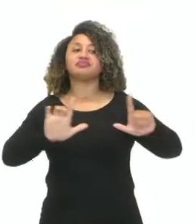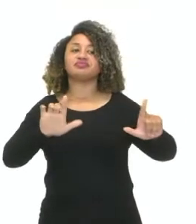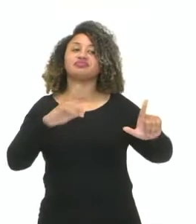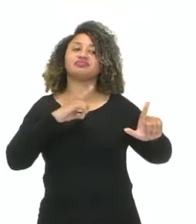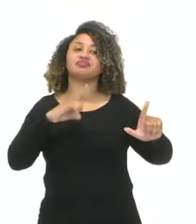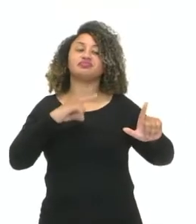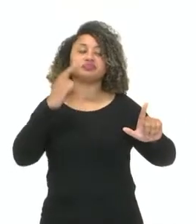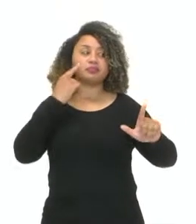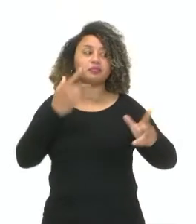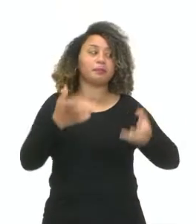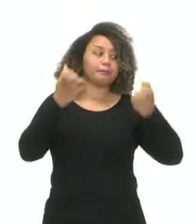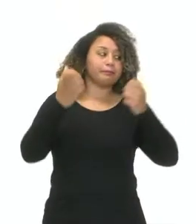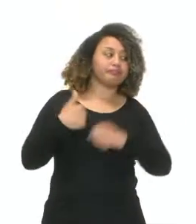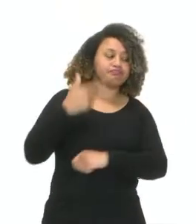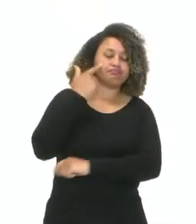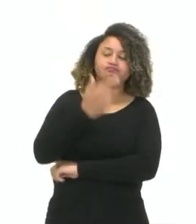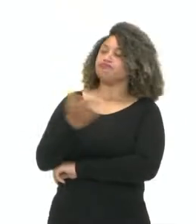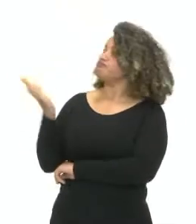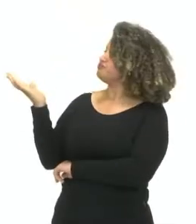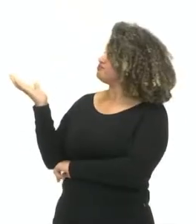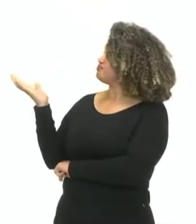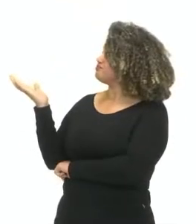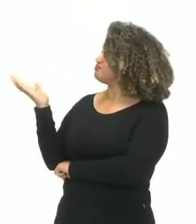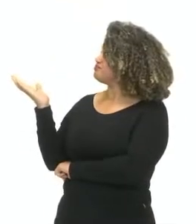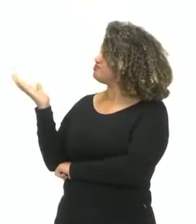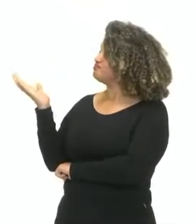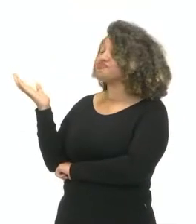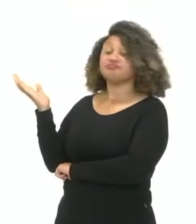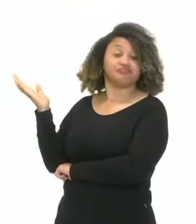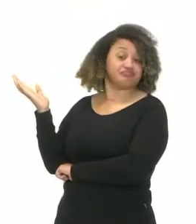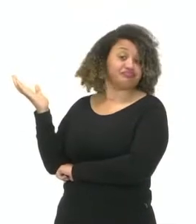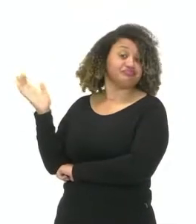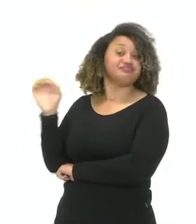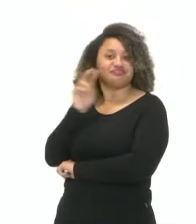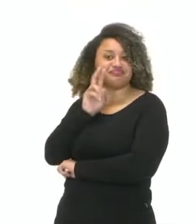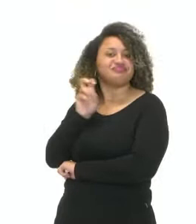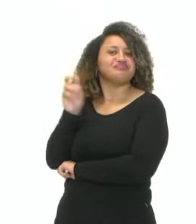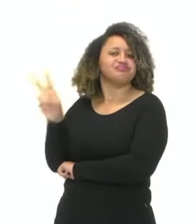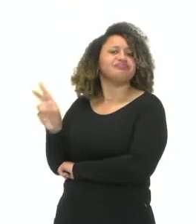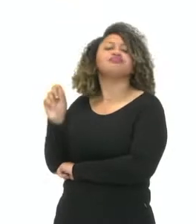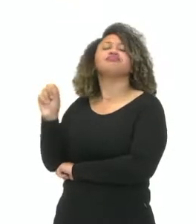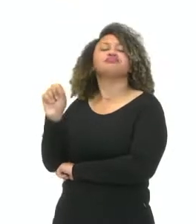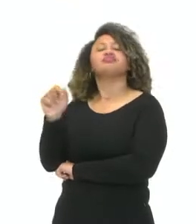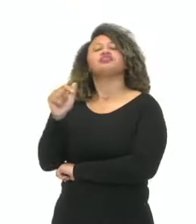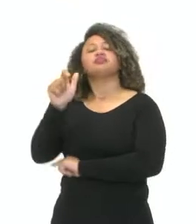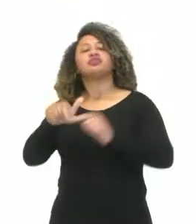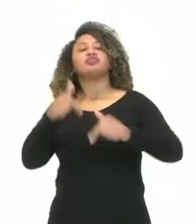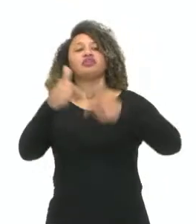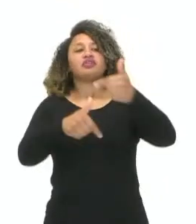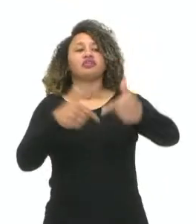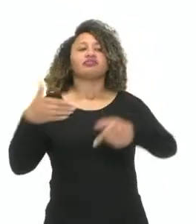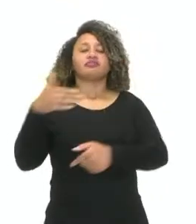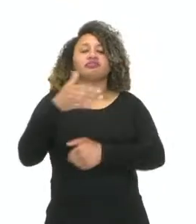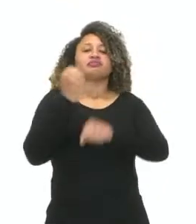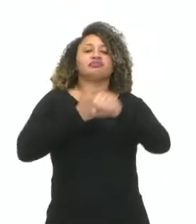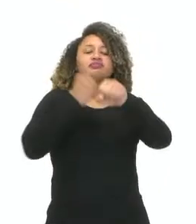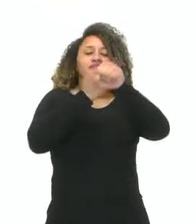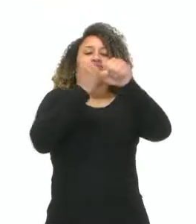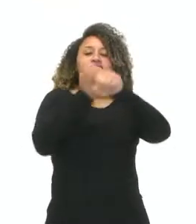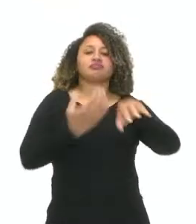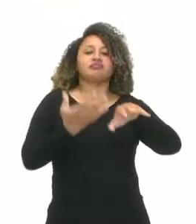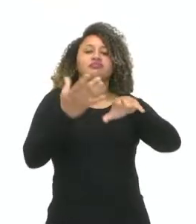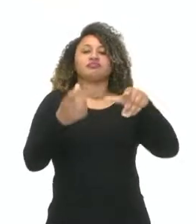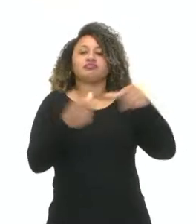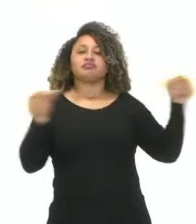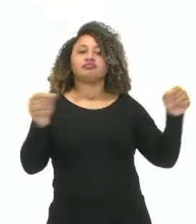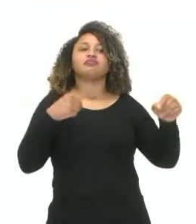tela. Você tem trabalhadores aí na construção da capital federal, na capital Brasília,